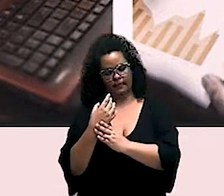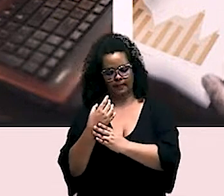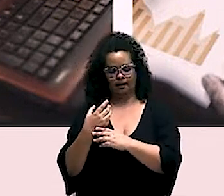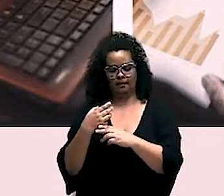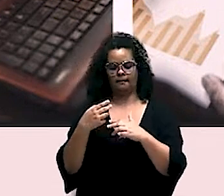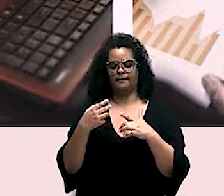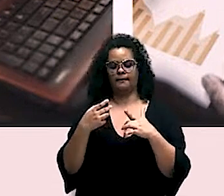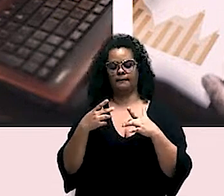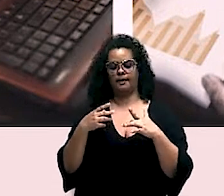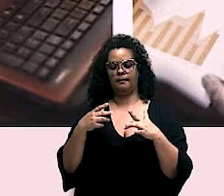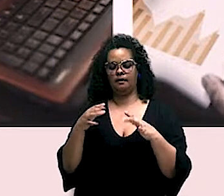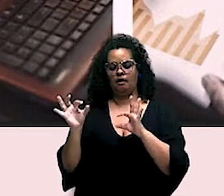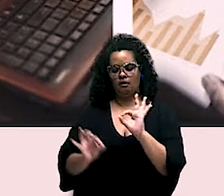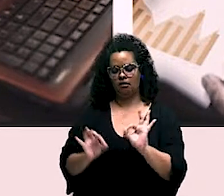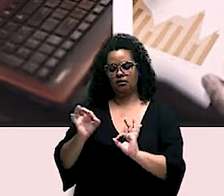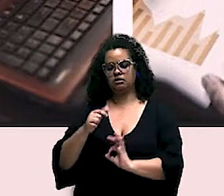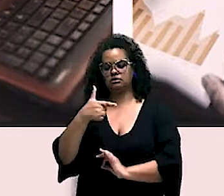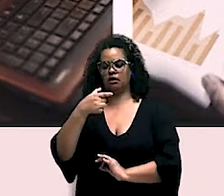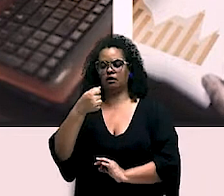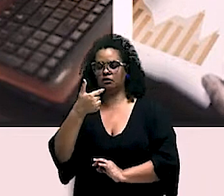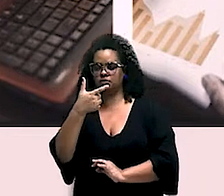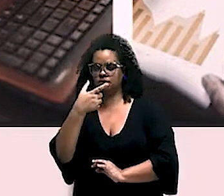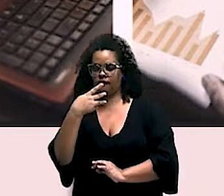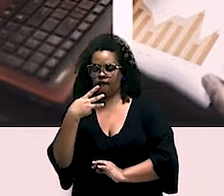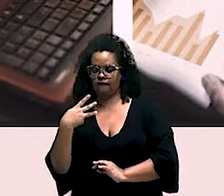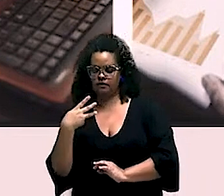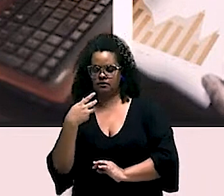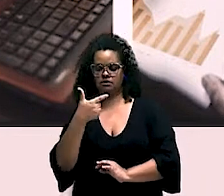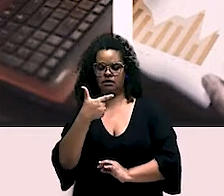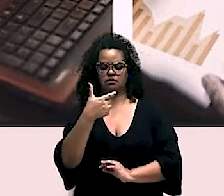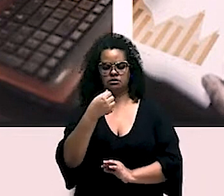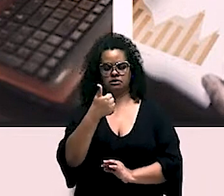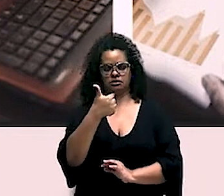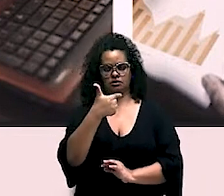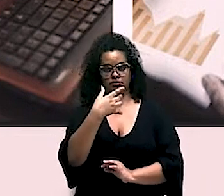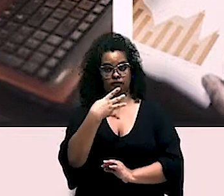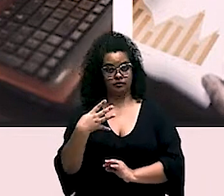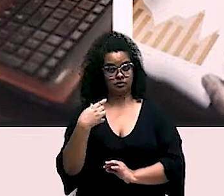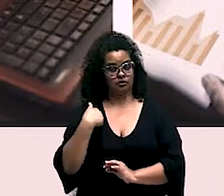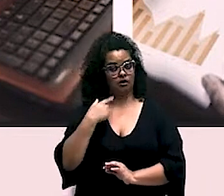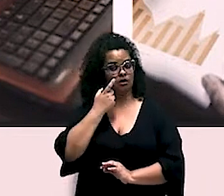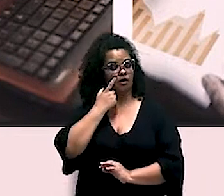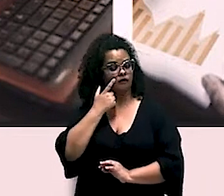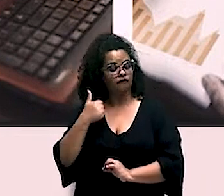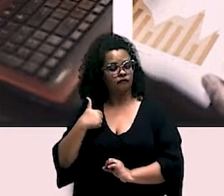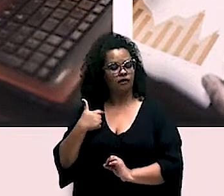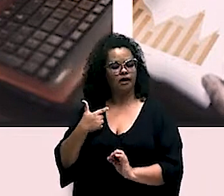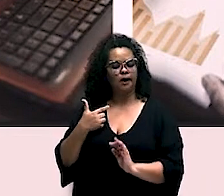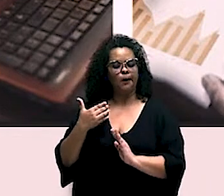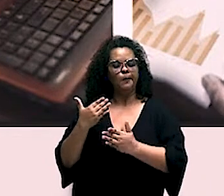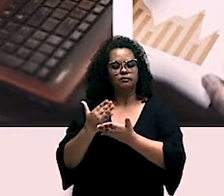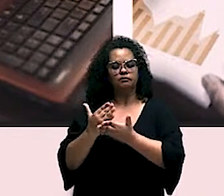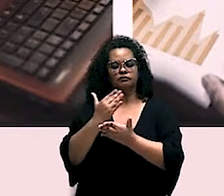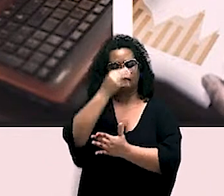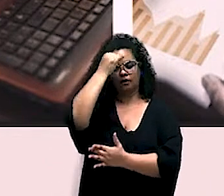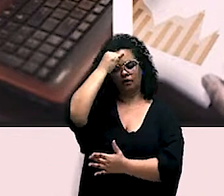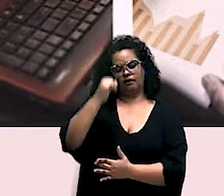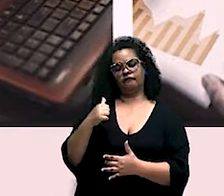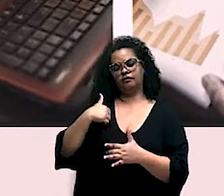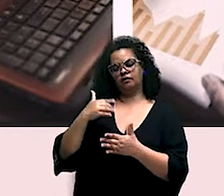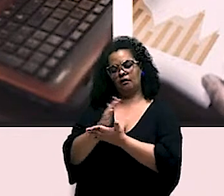23-24, o PCE ele previu a realização de algumas fiscalizações,